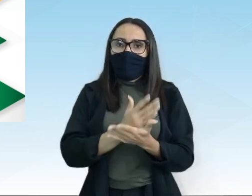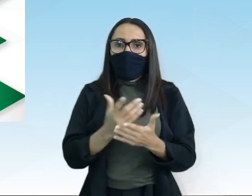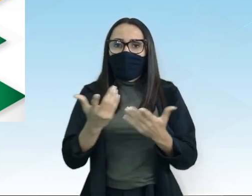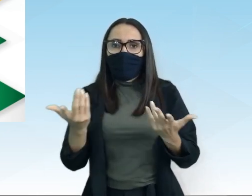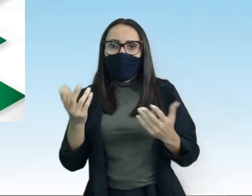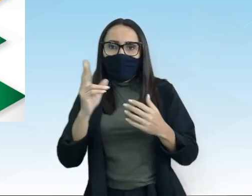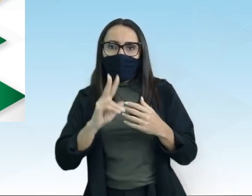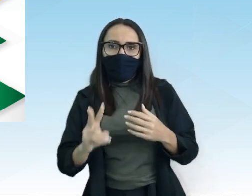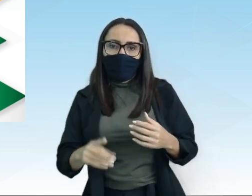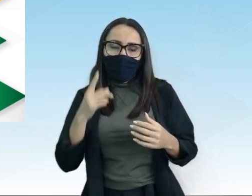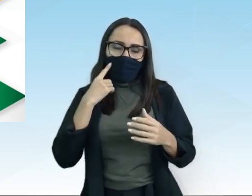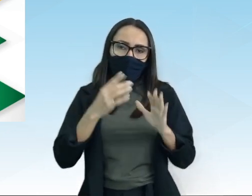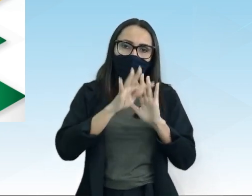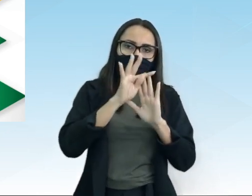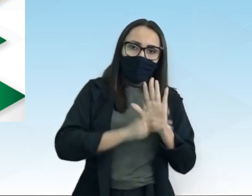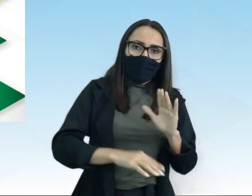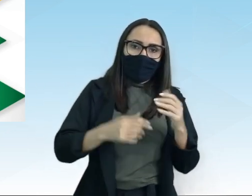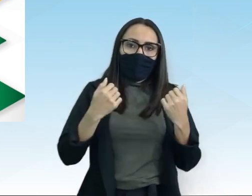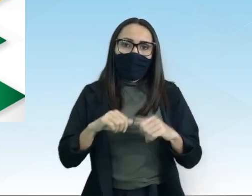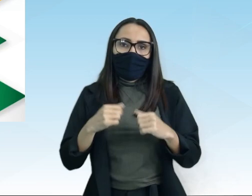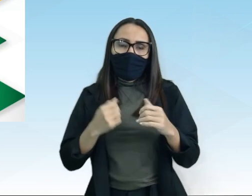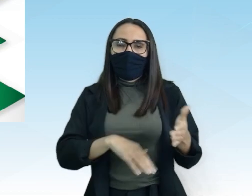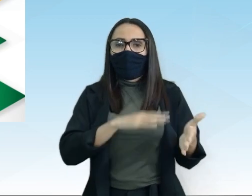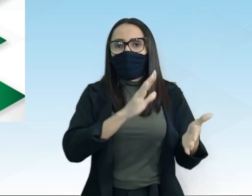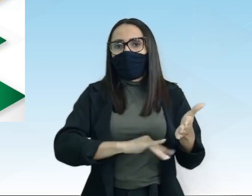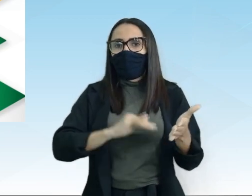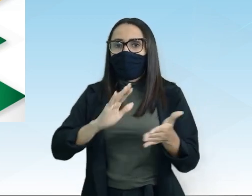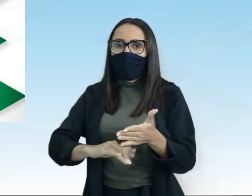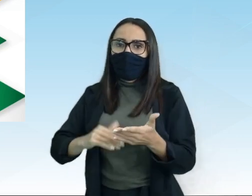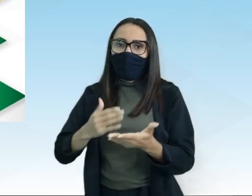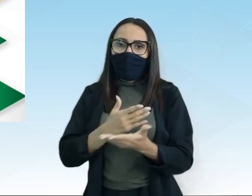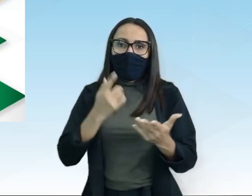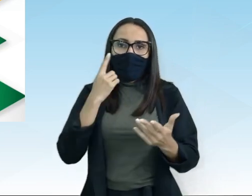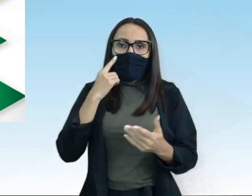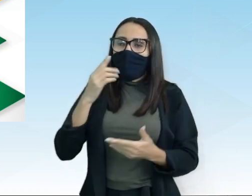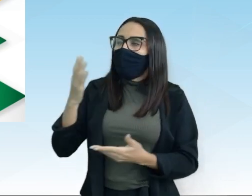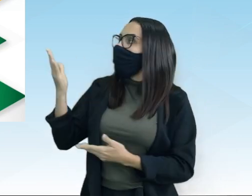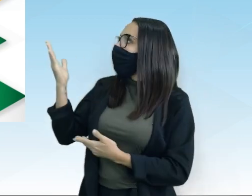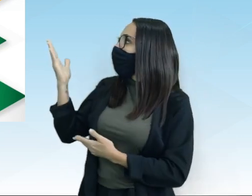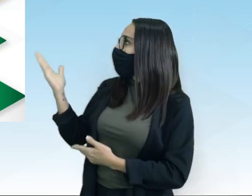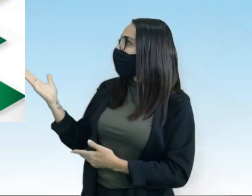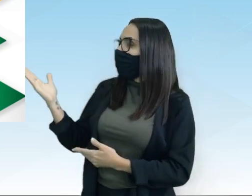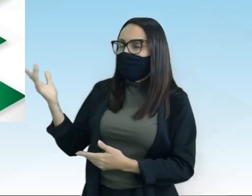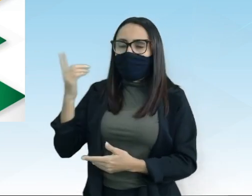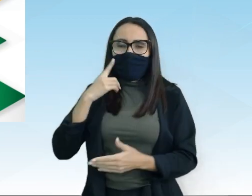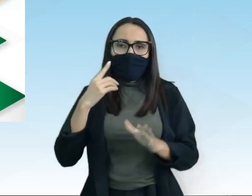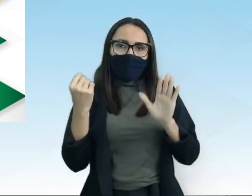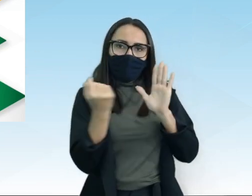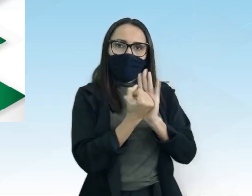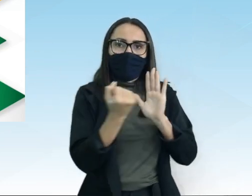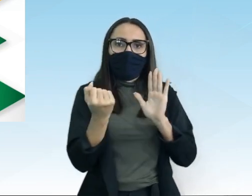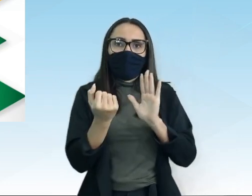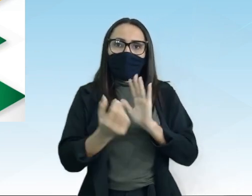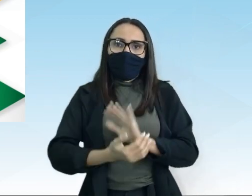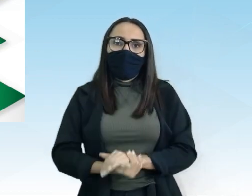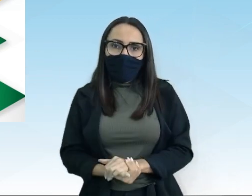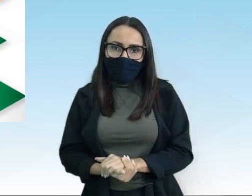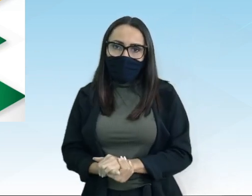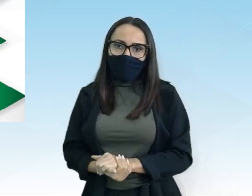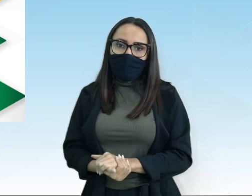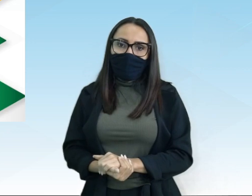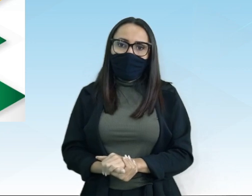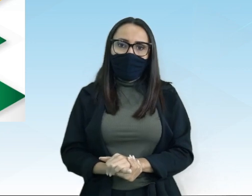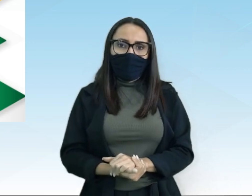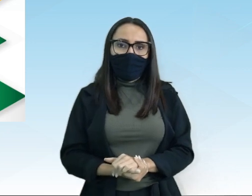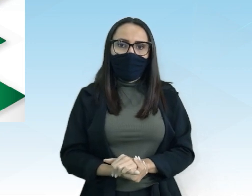em determinados textos precisamos retirar, mas aí nós temos o quê? Uma marca, é um texto